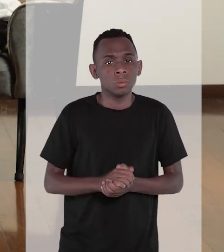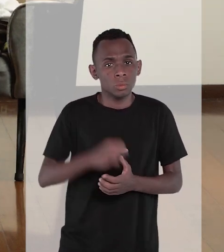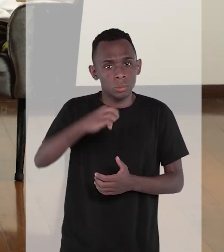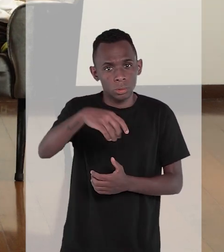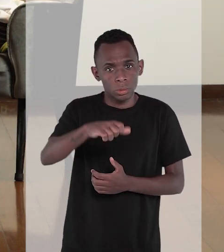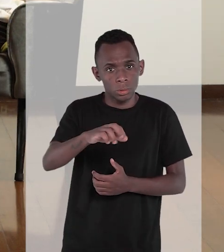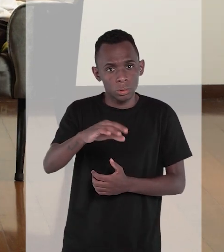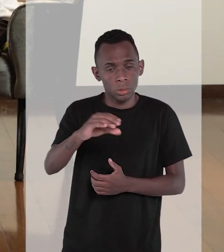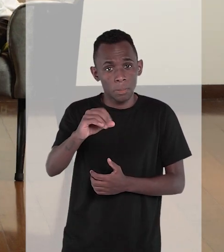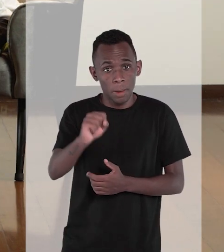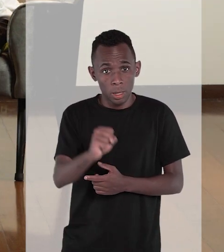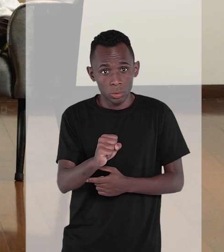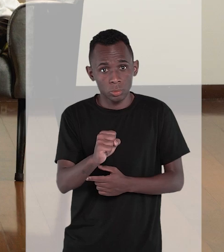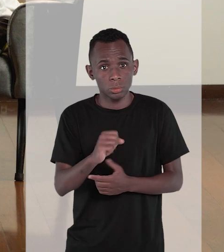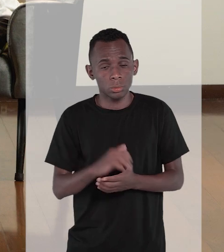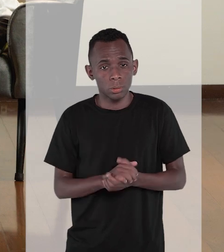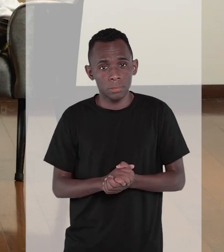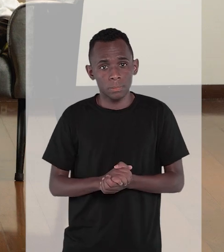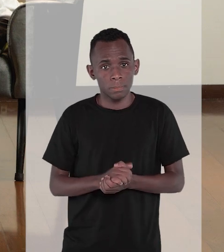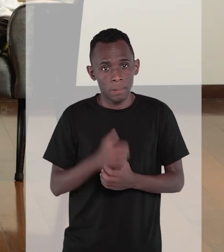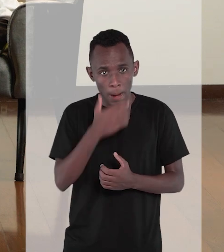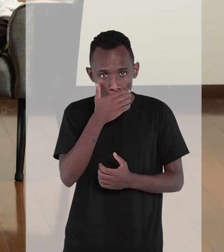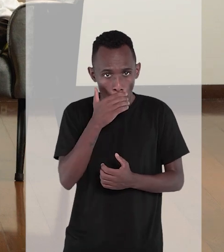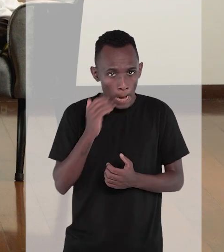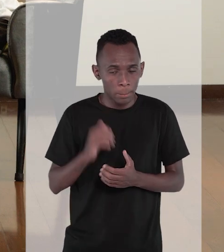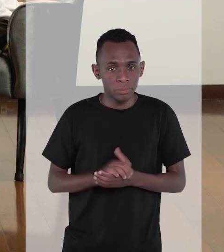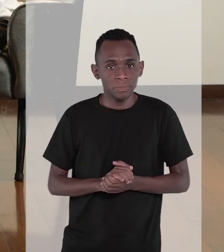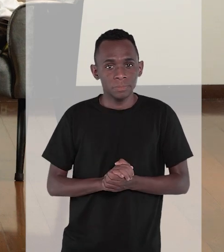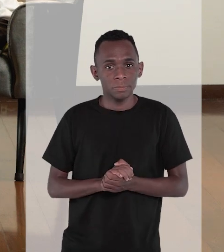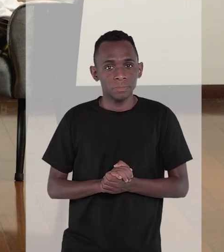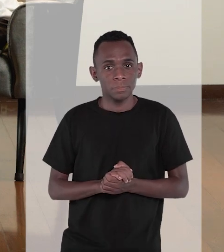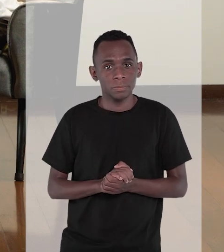chama? Marcos.